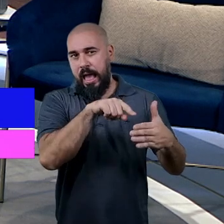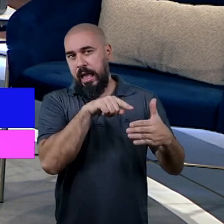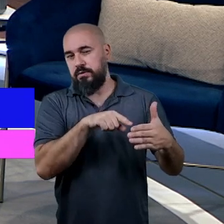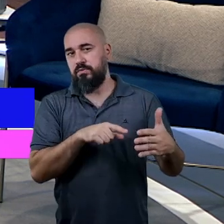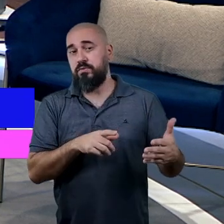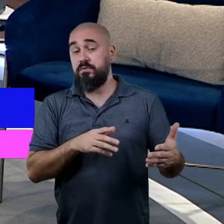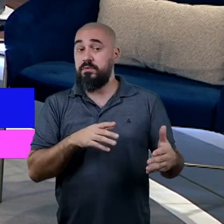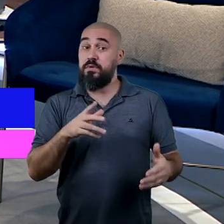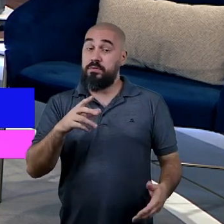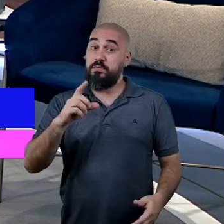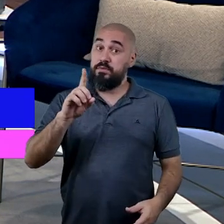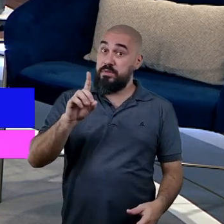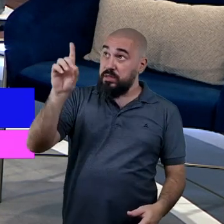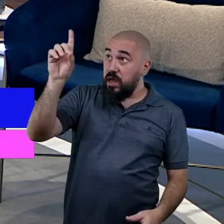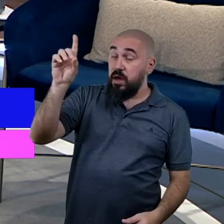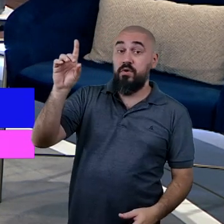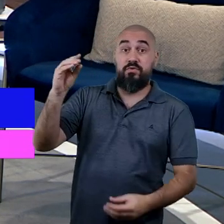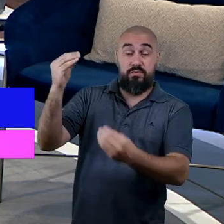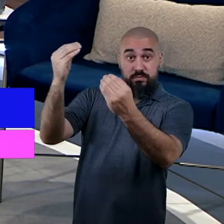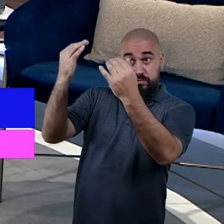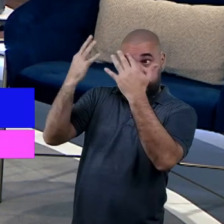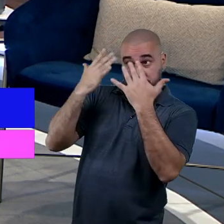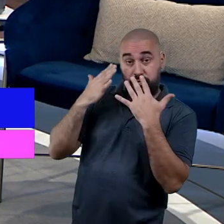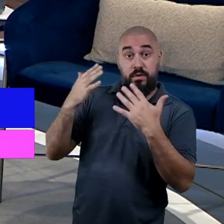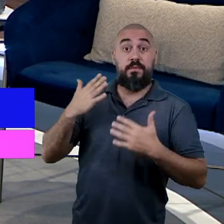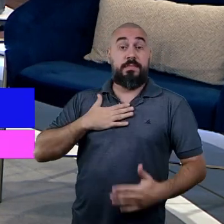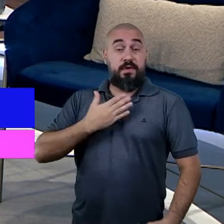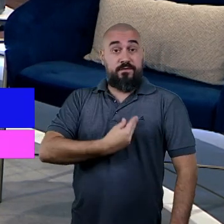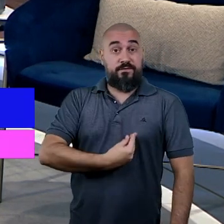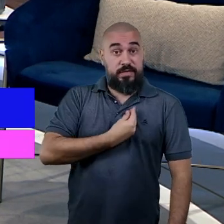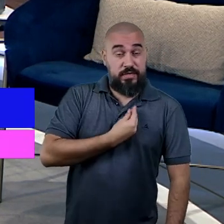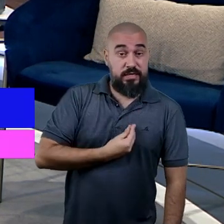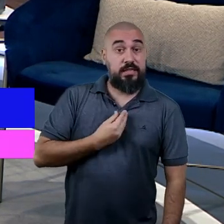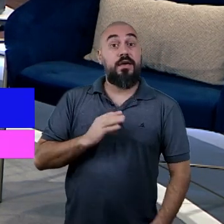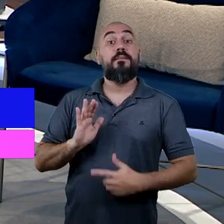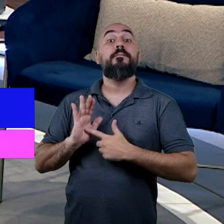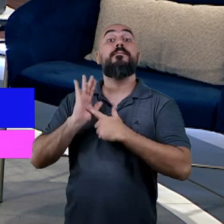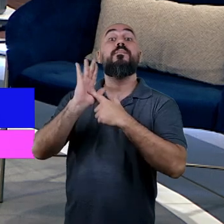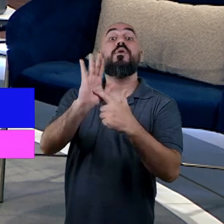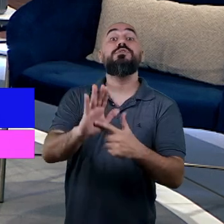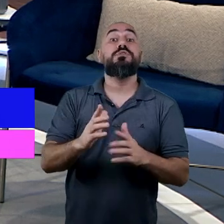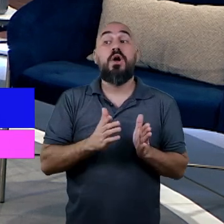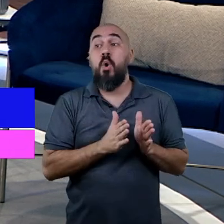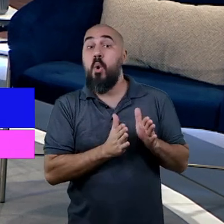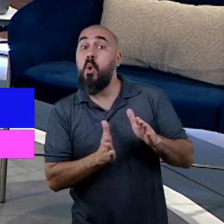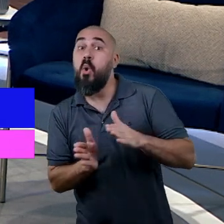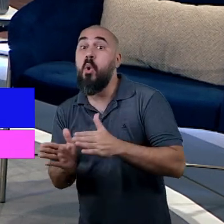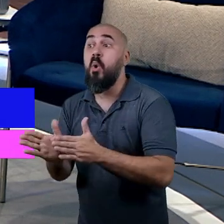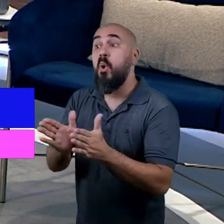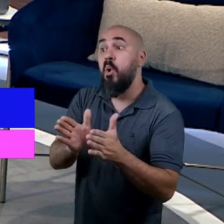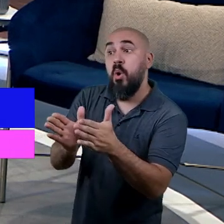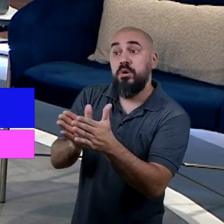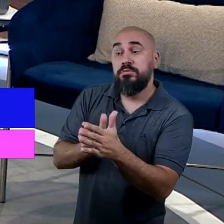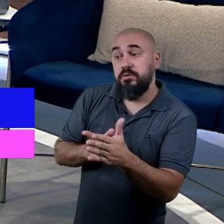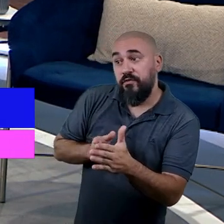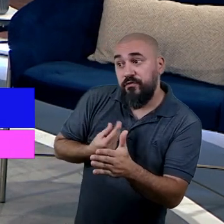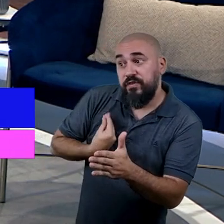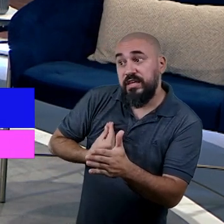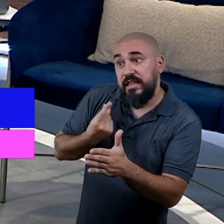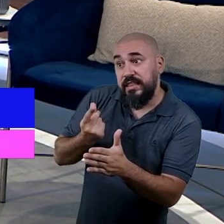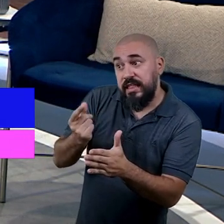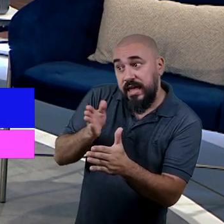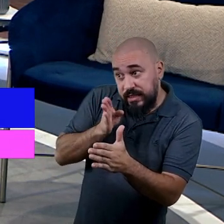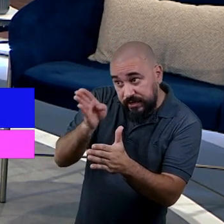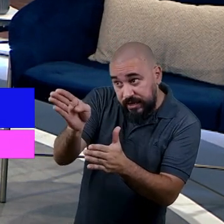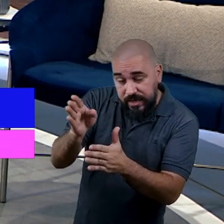Ele entra na minha vida, quando eu aceito pela graça a salvação, Ele me aponta uma outra direção. Ele me dá um outro